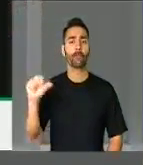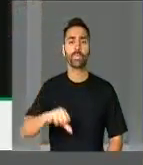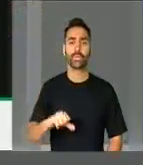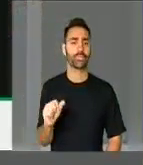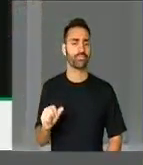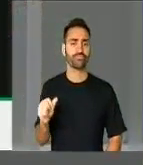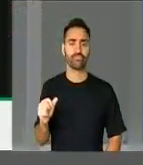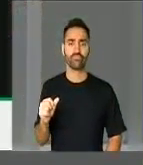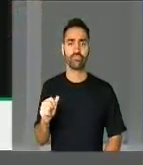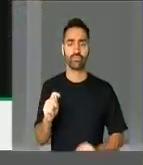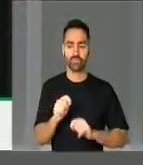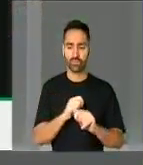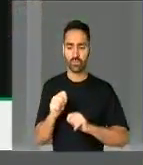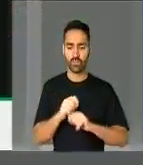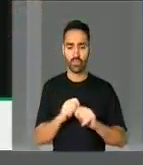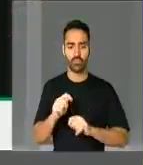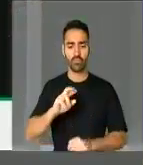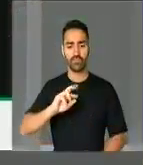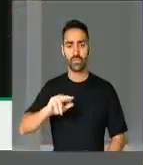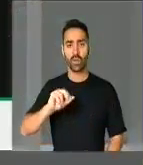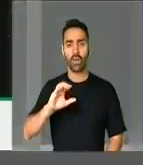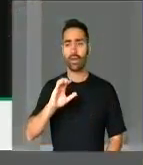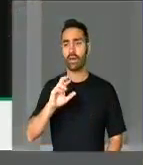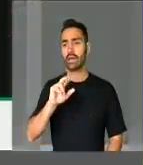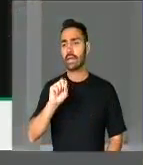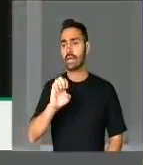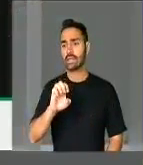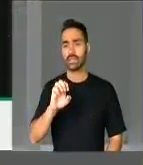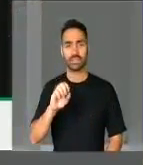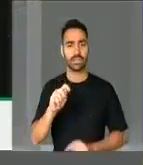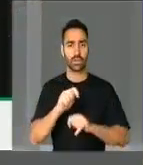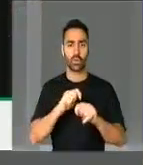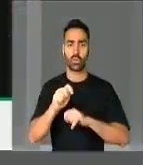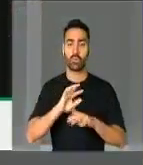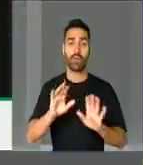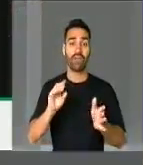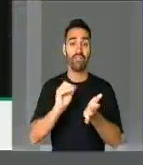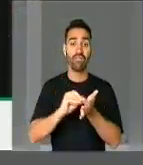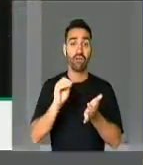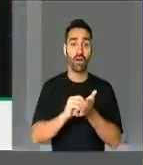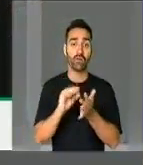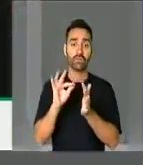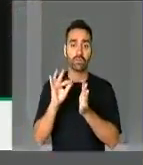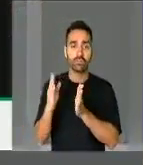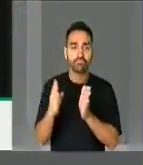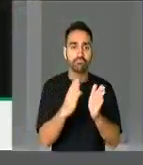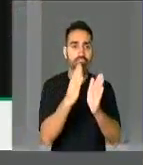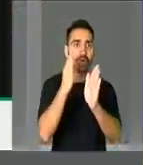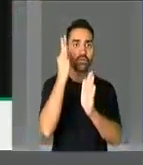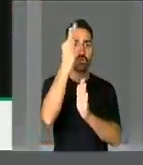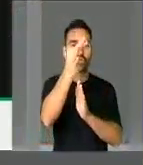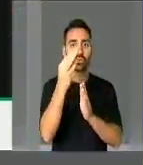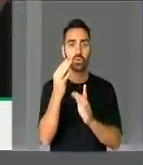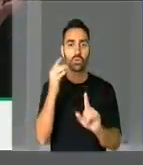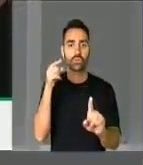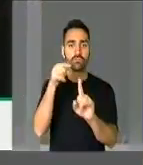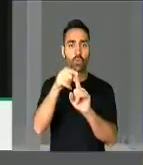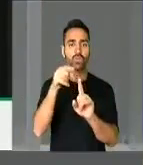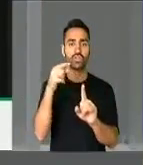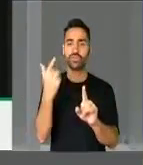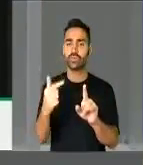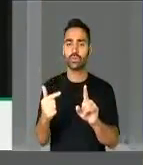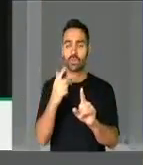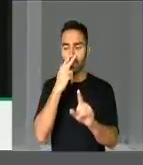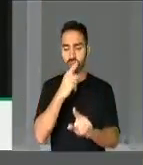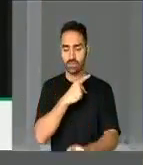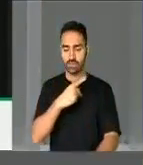para a economia não é só a crise econômica, é a falta de rumo, a falta de perspectiva, a falta de